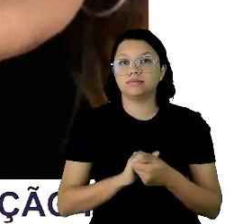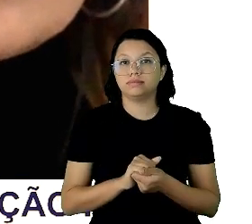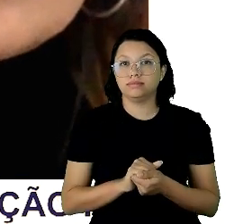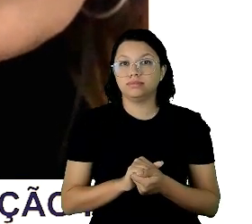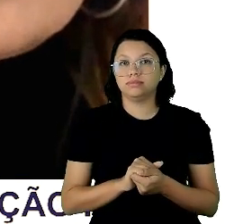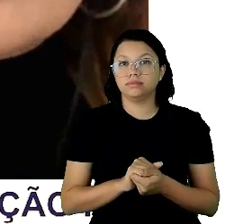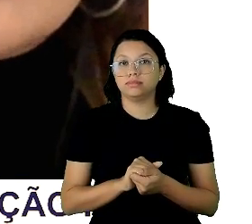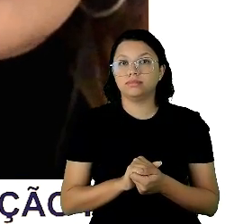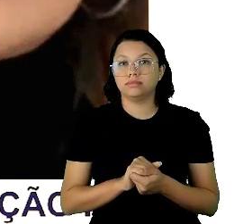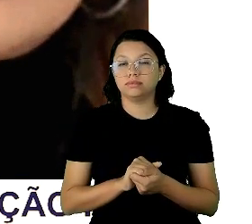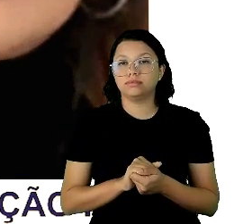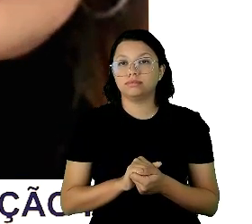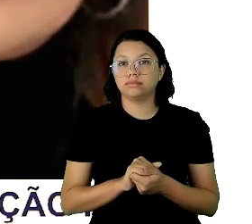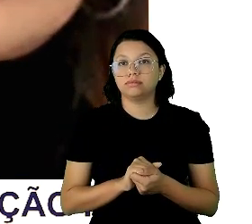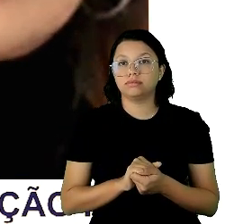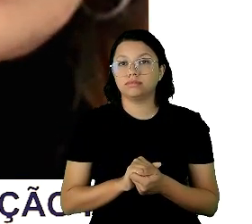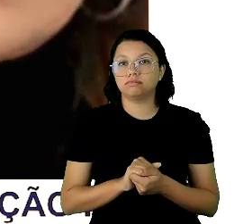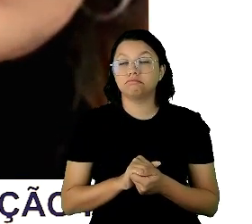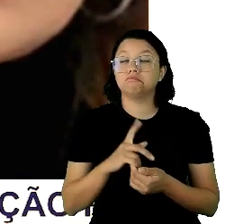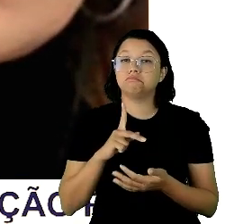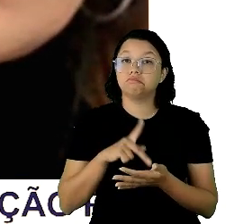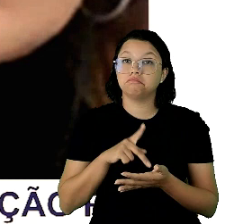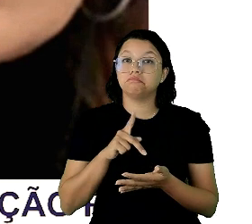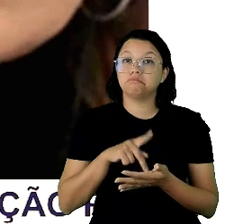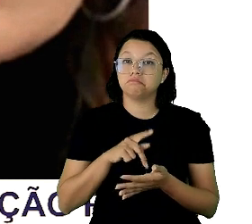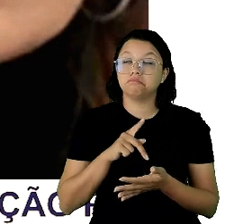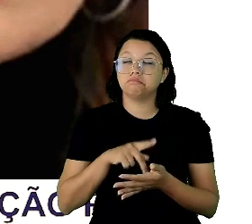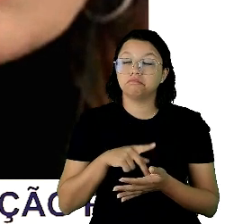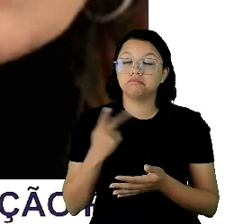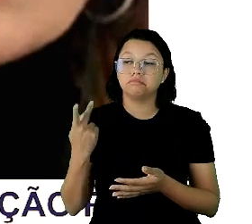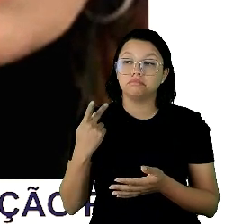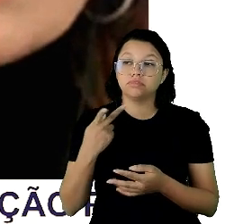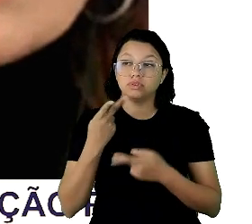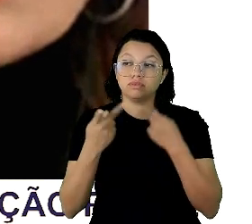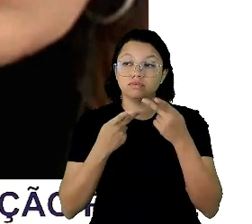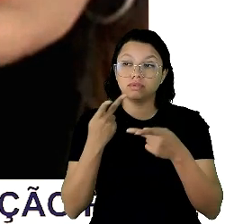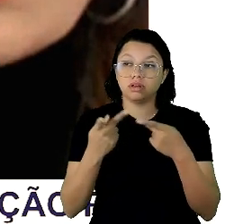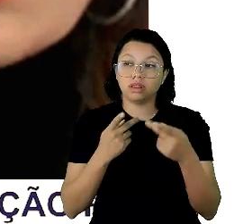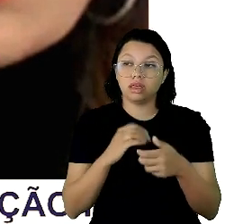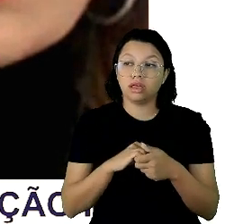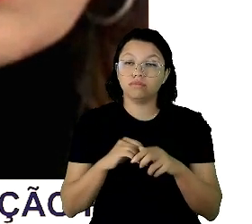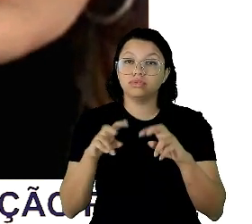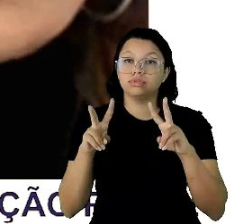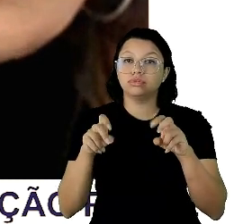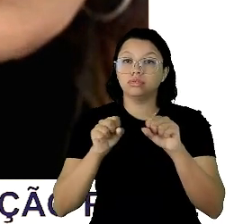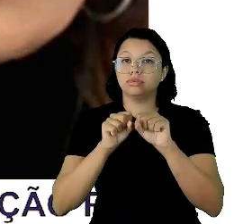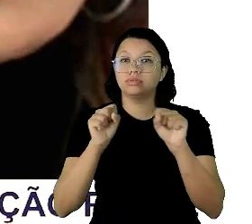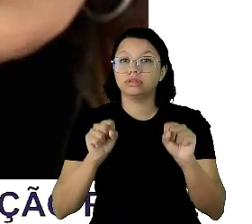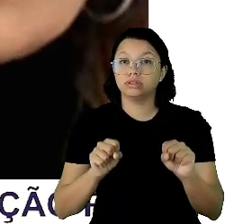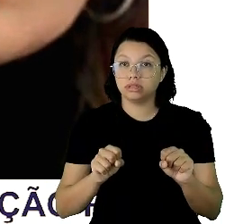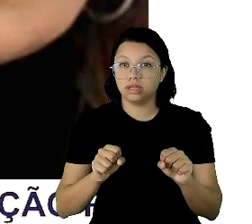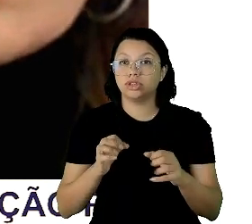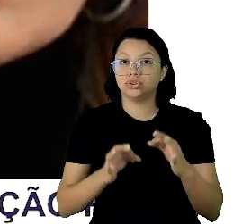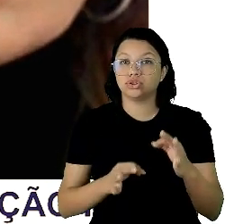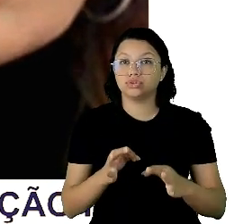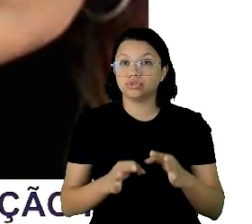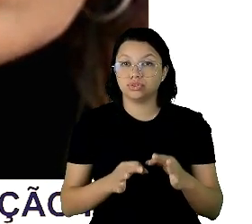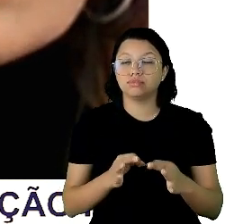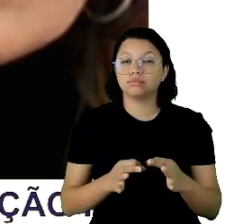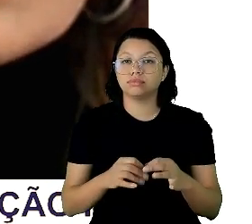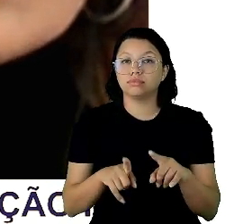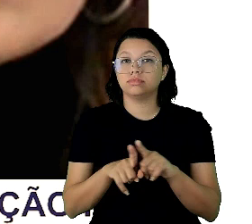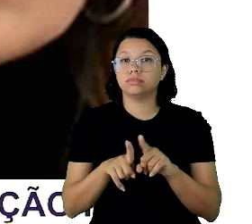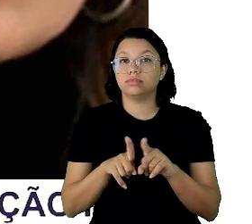É verdade. Nós falávamos do sistema de justiça, inclusive o